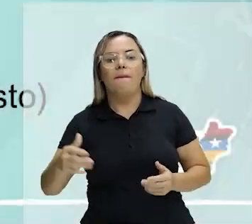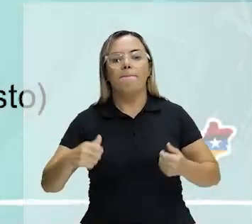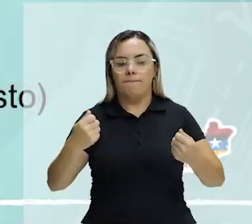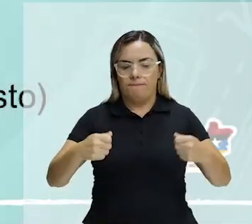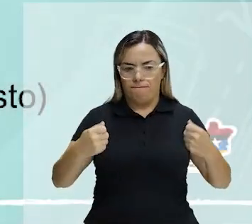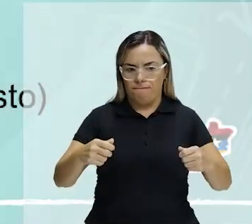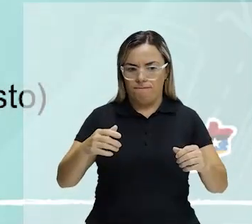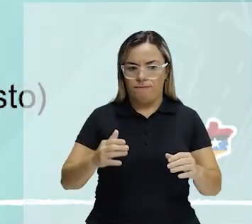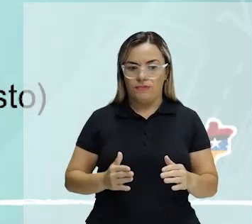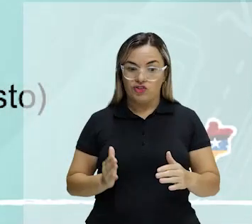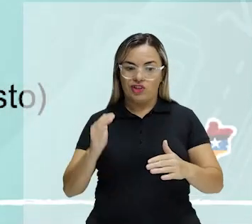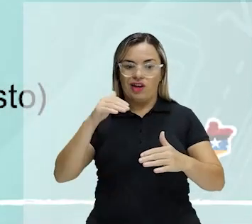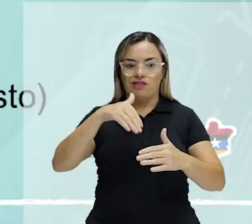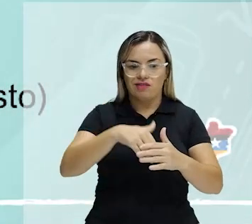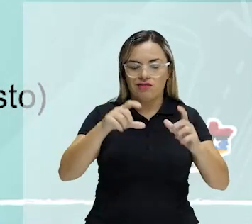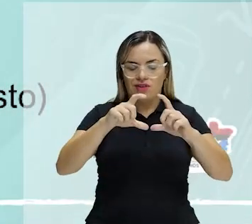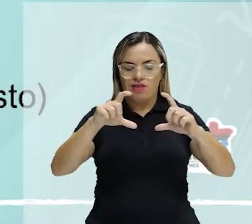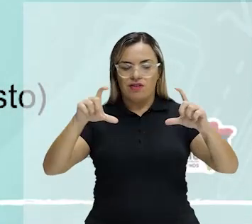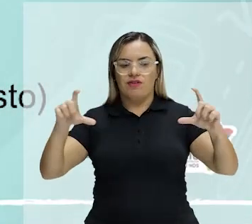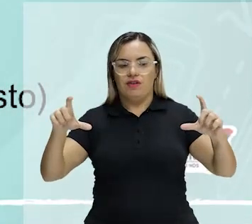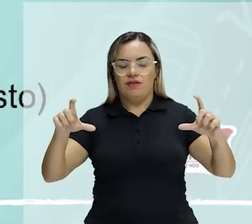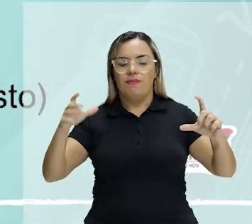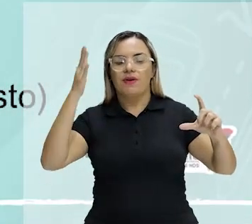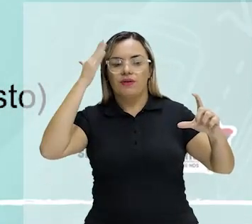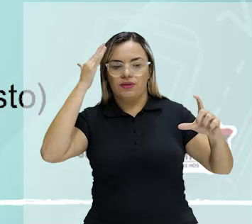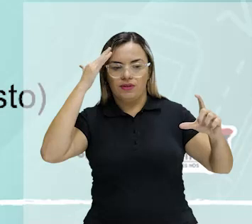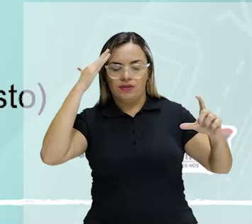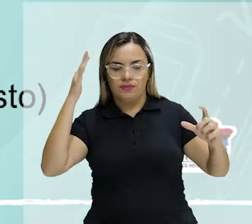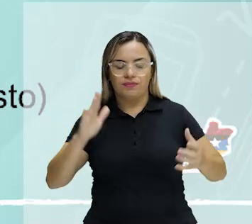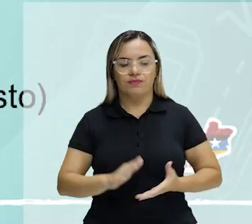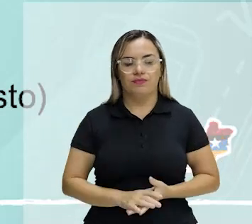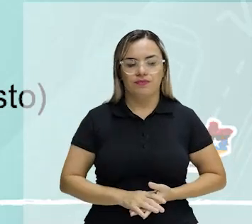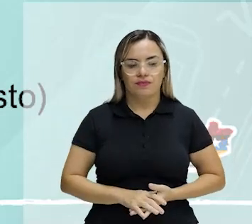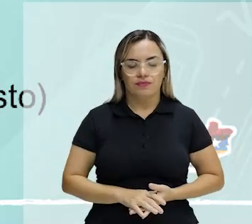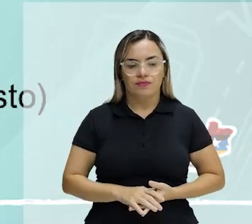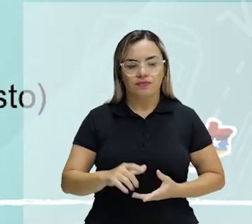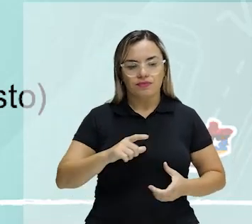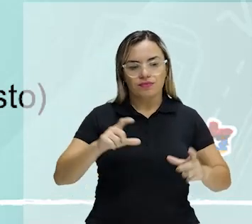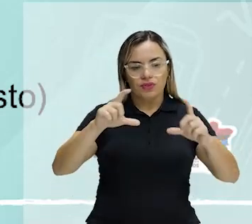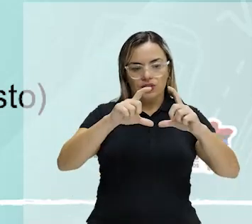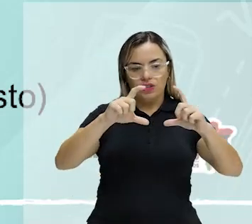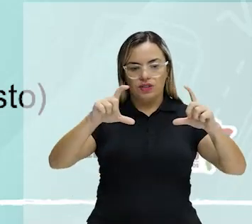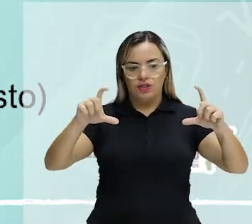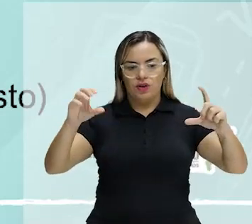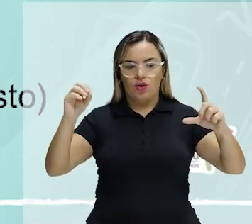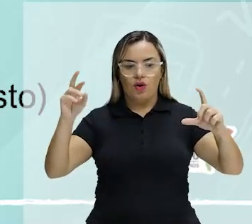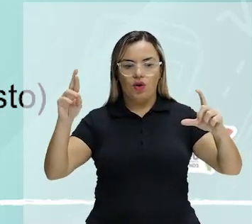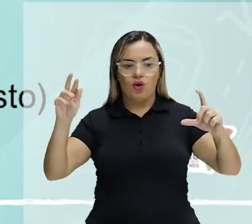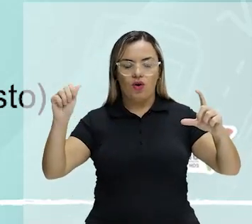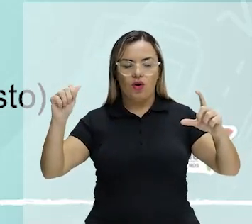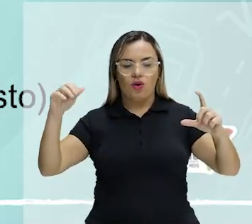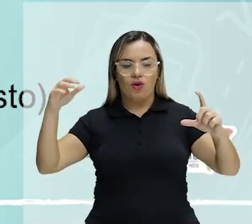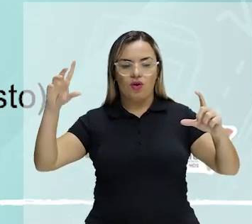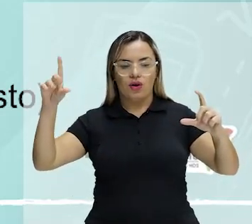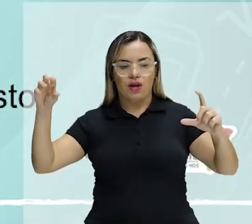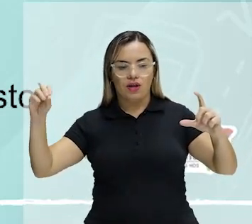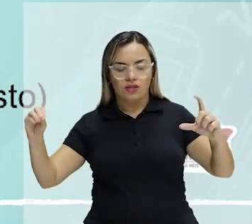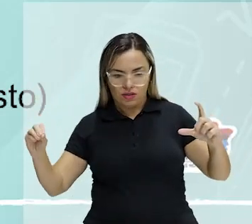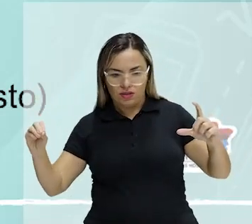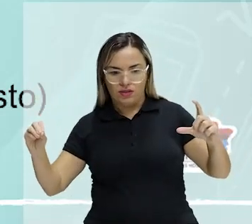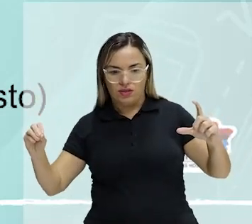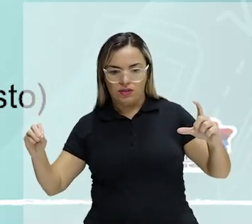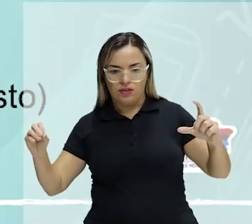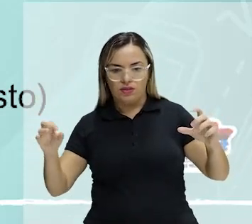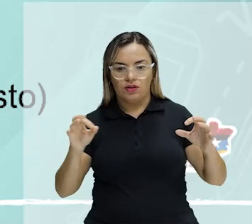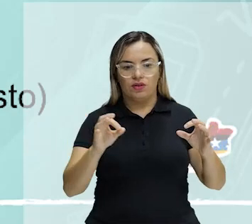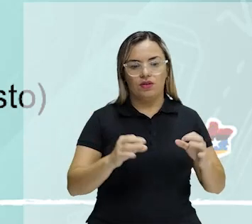A oração. A oração tem uma diferença em relação à frase. Por quê? Porque a oração pode ou não ter um verbo. Aliás, a